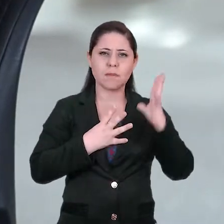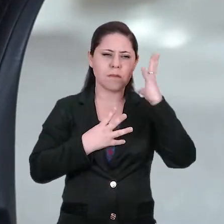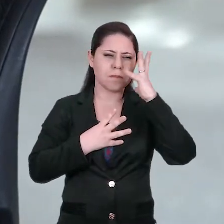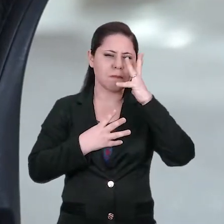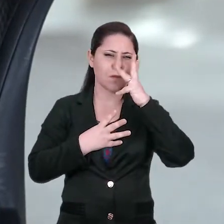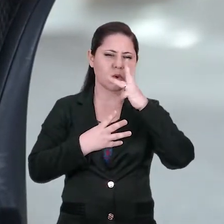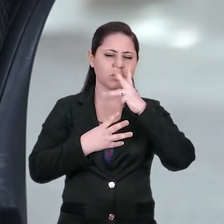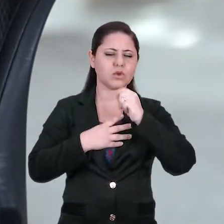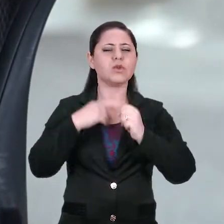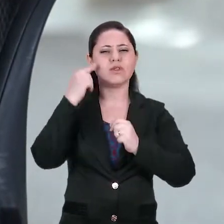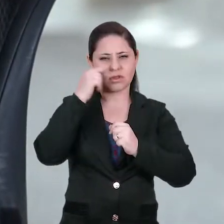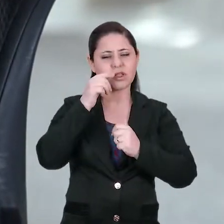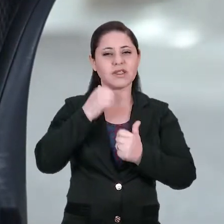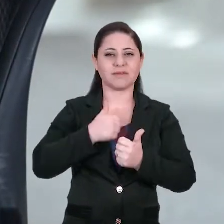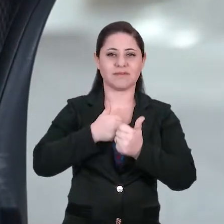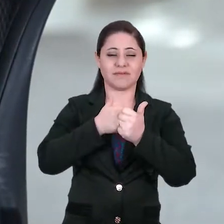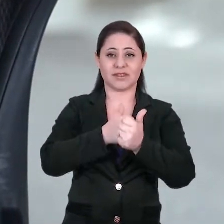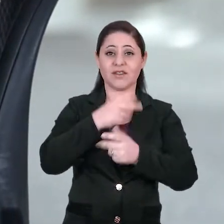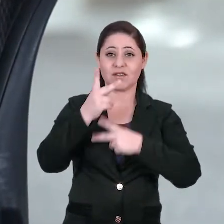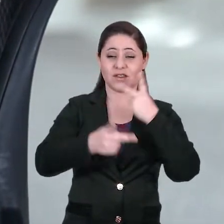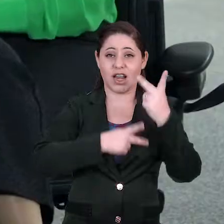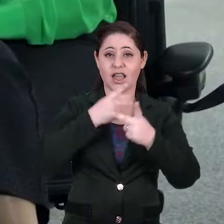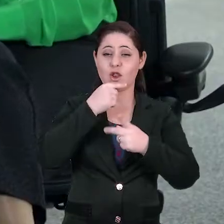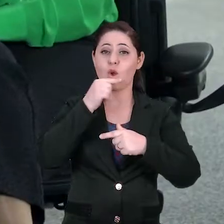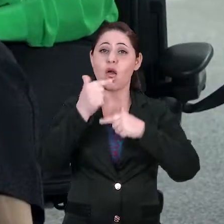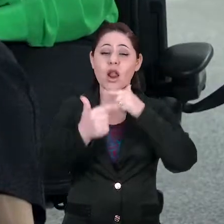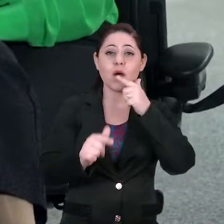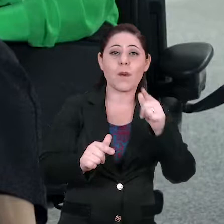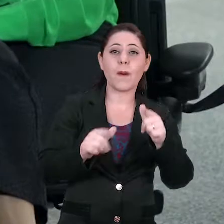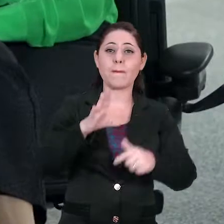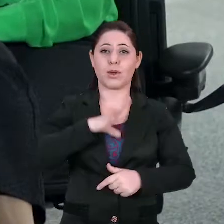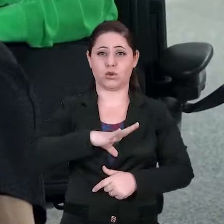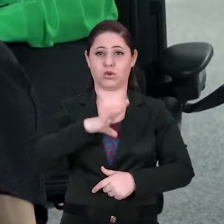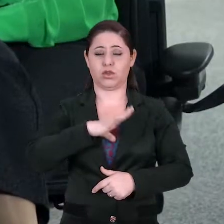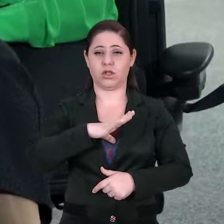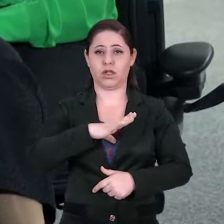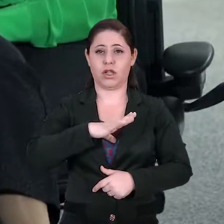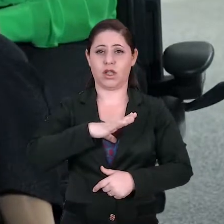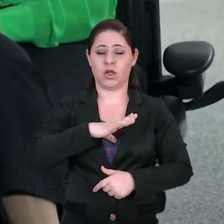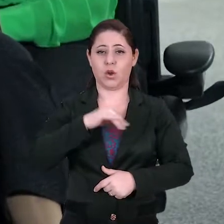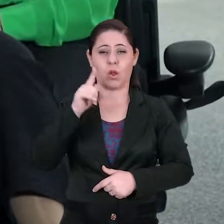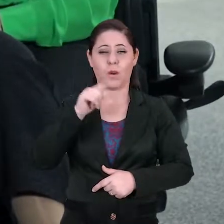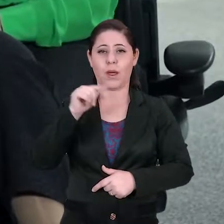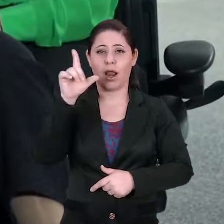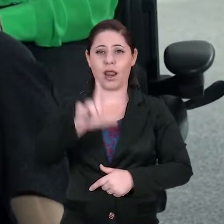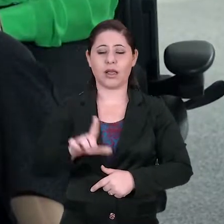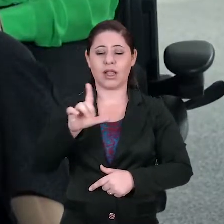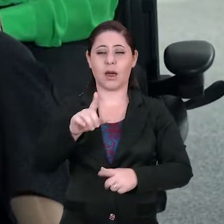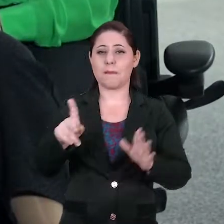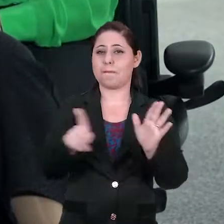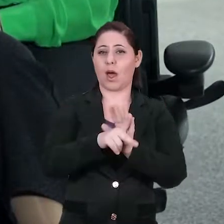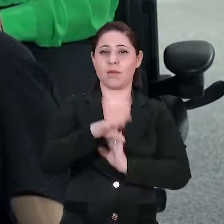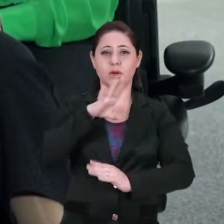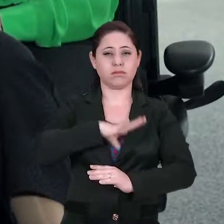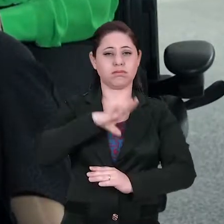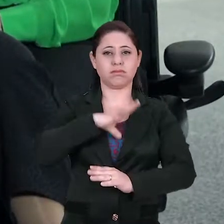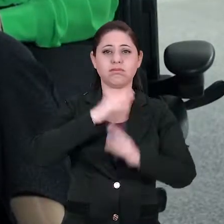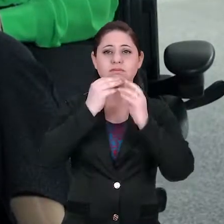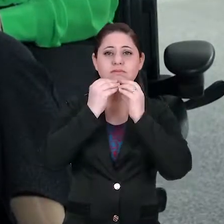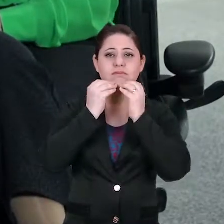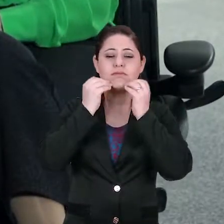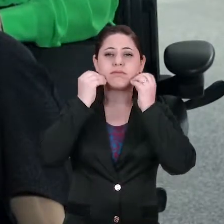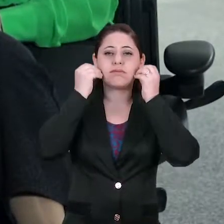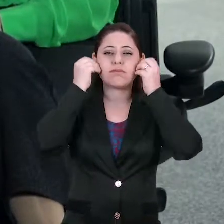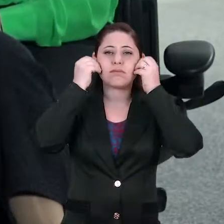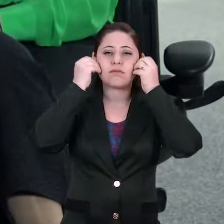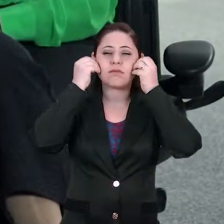moderna, belíssima, que dá para acompanhar. E, aliás, falando em língua portuguesa, porque não é só de Portugal,